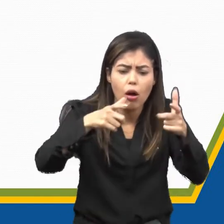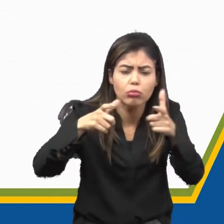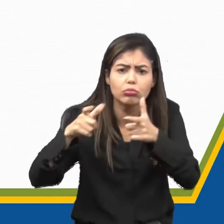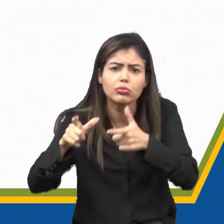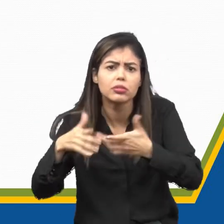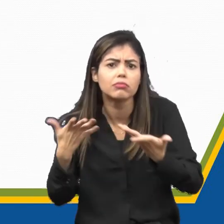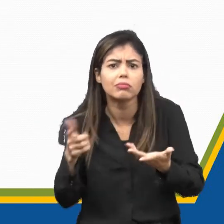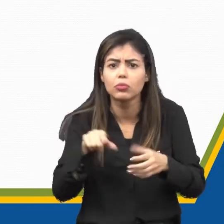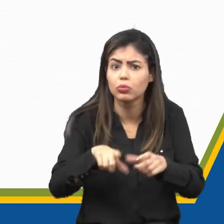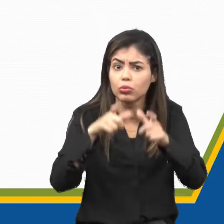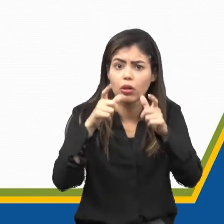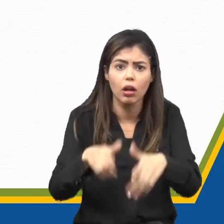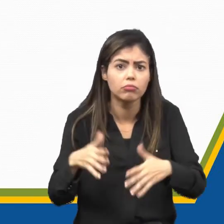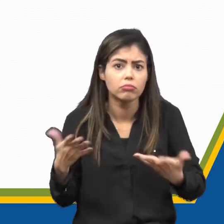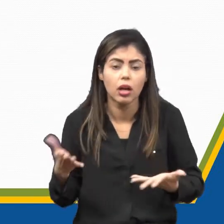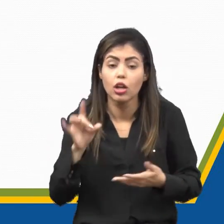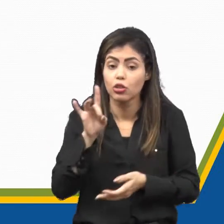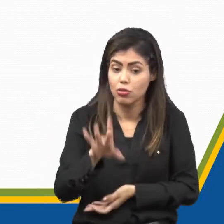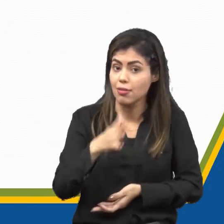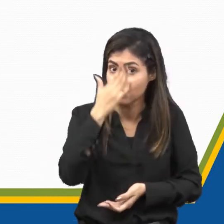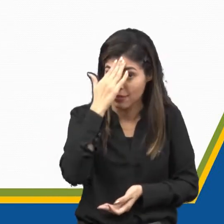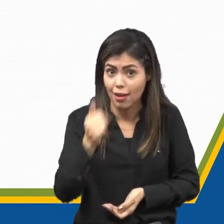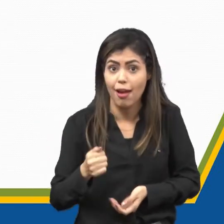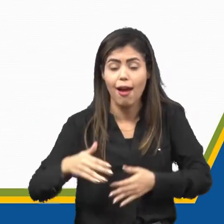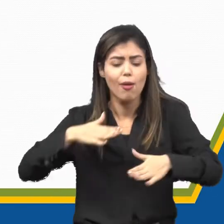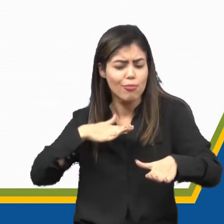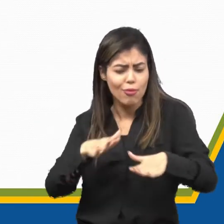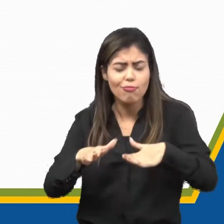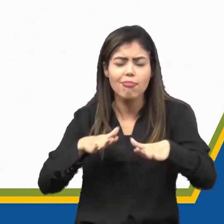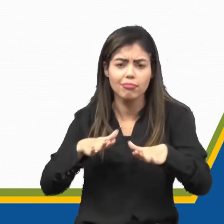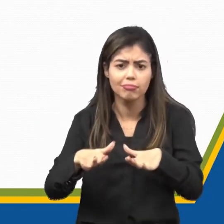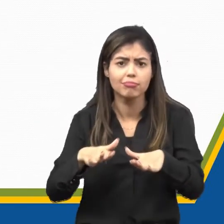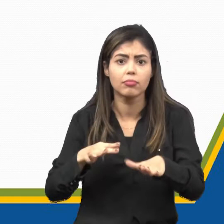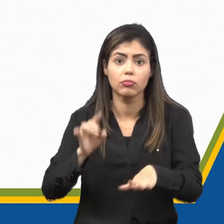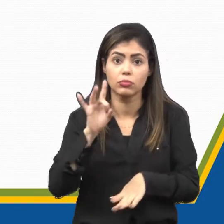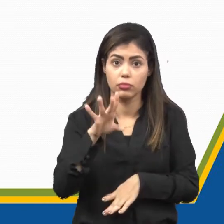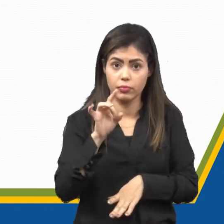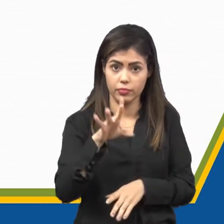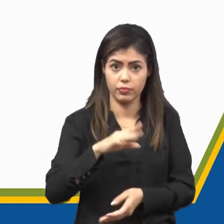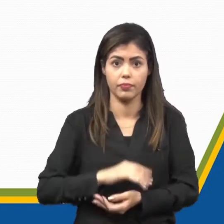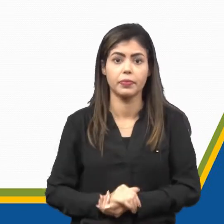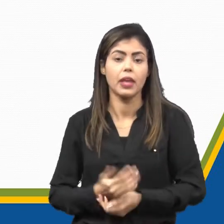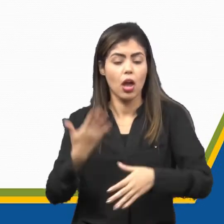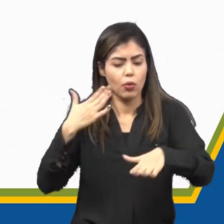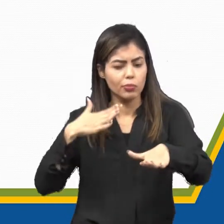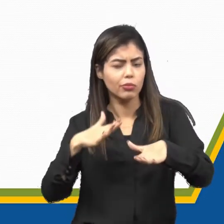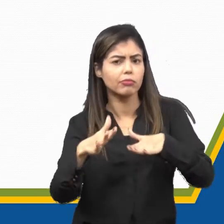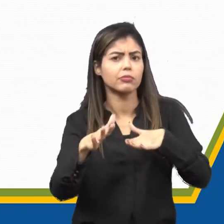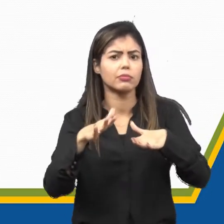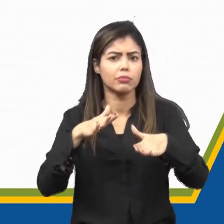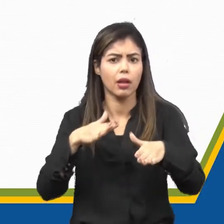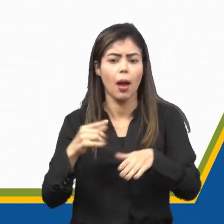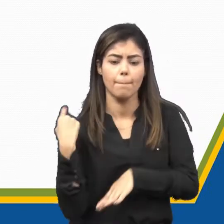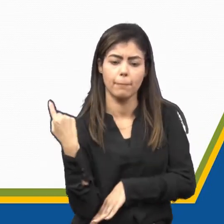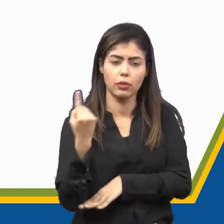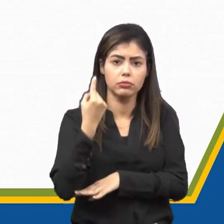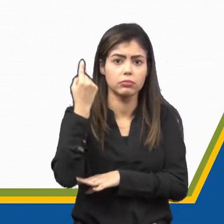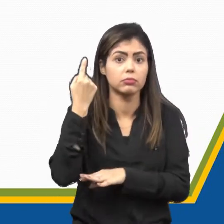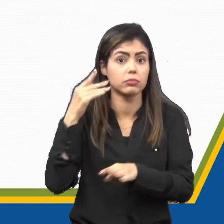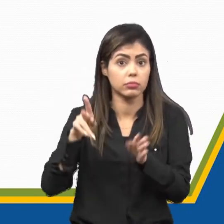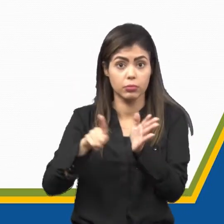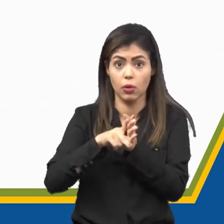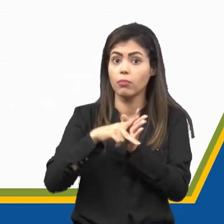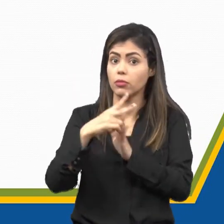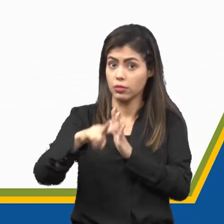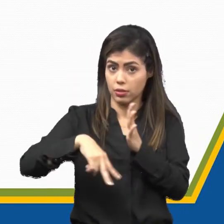estão? A gente apenas sabe que eles se movimentam. E o movimento, ele é o elemento principal da